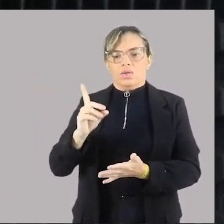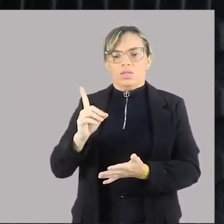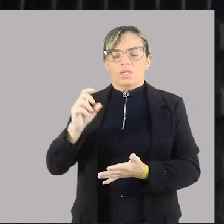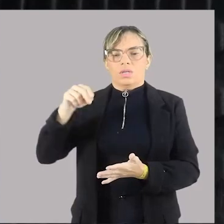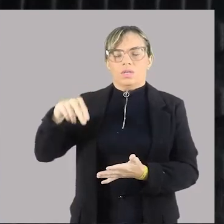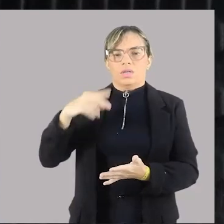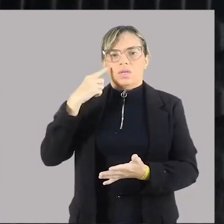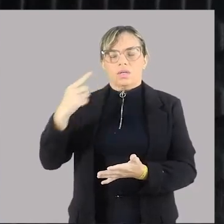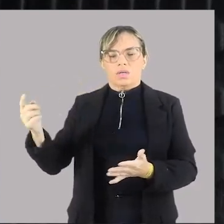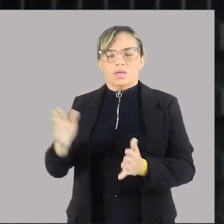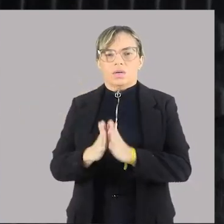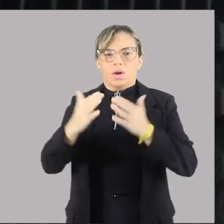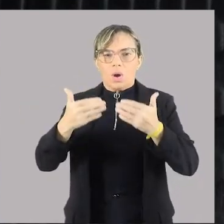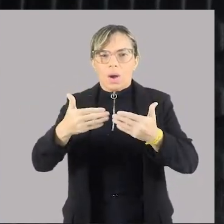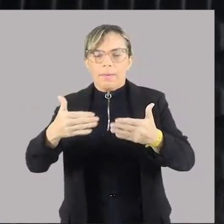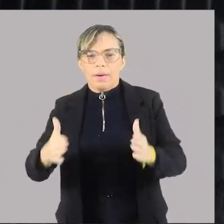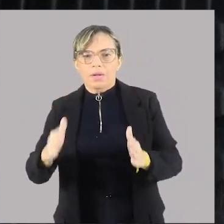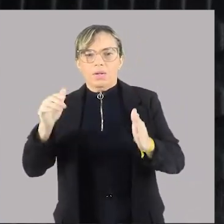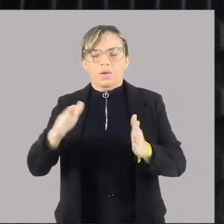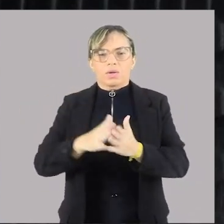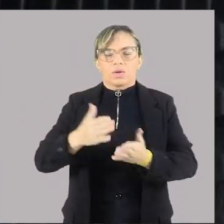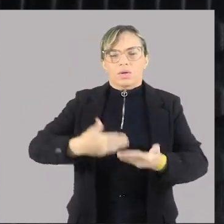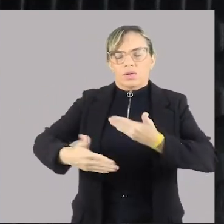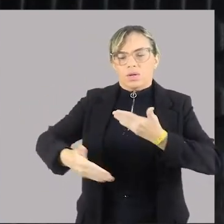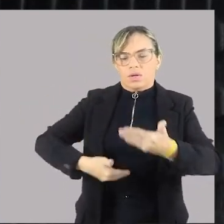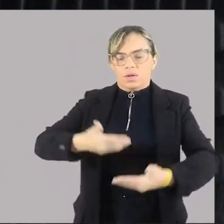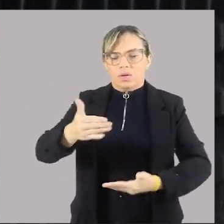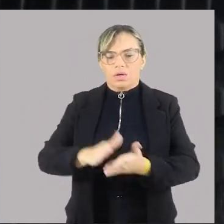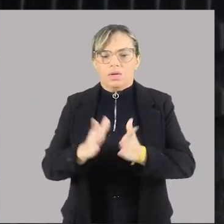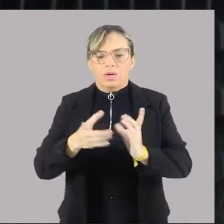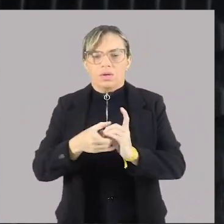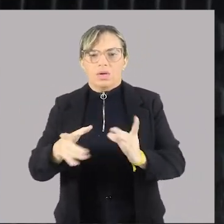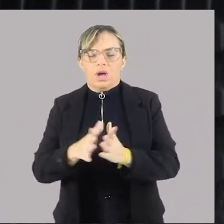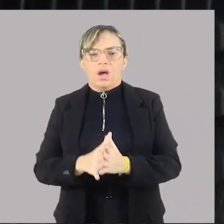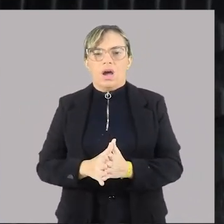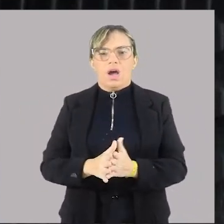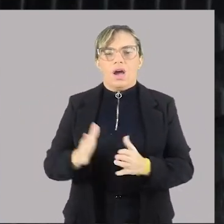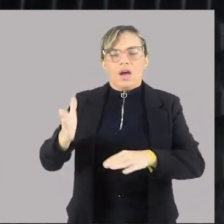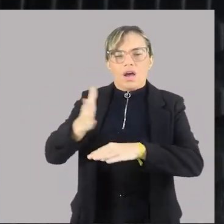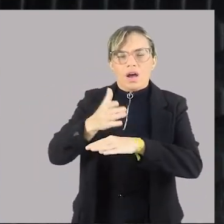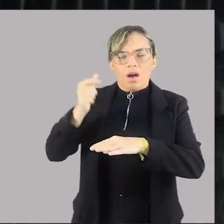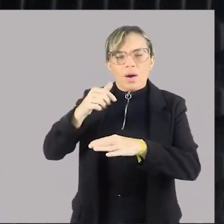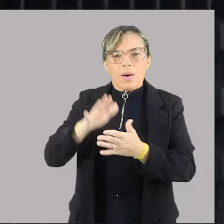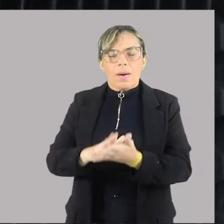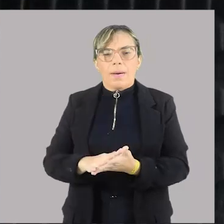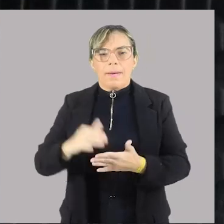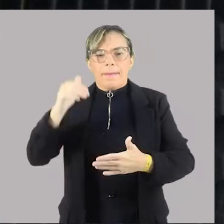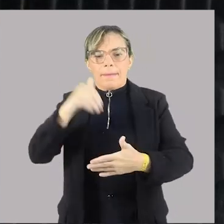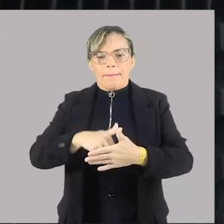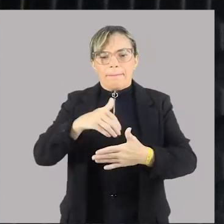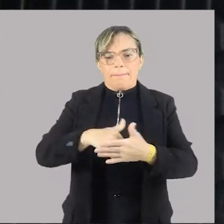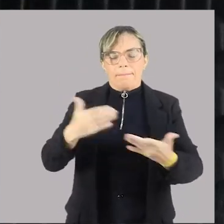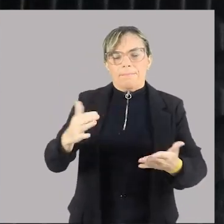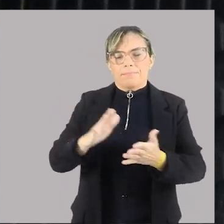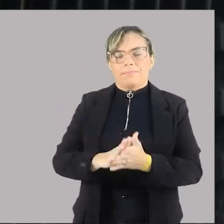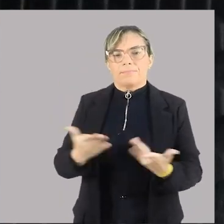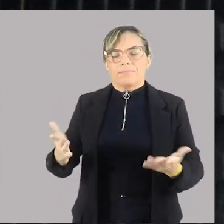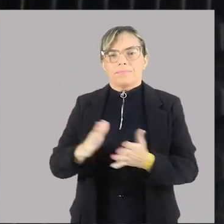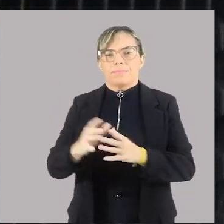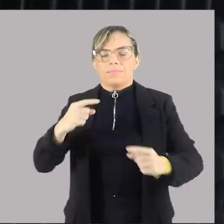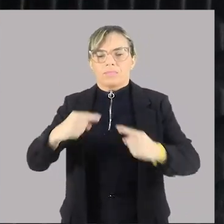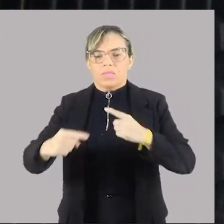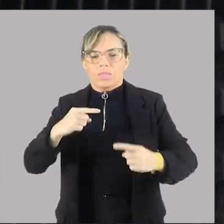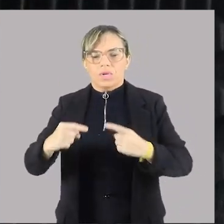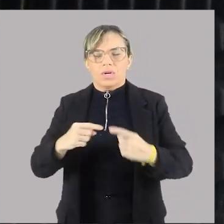tentar fazer uma abertura democrática. Ele vai convocar eleições, ele vai anistiar presos políticos, como é o caso de Luiz